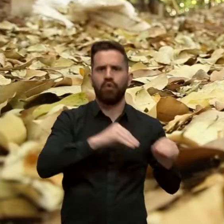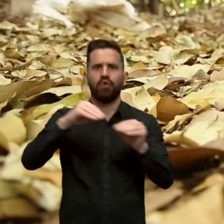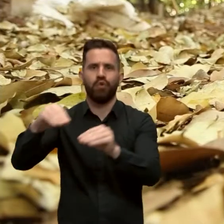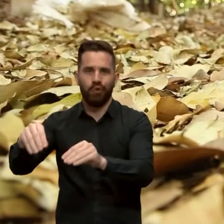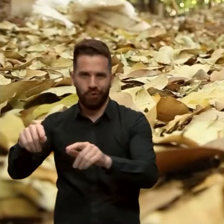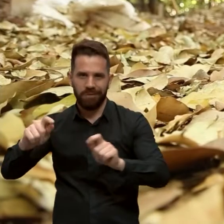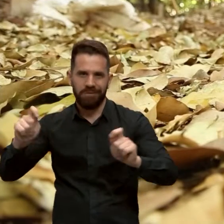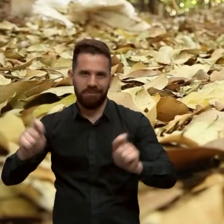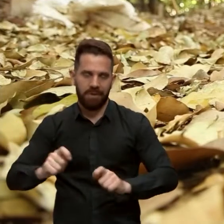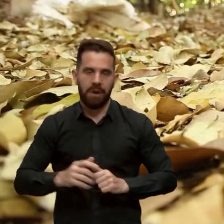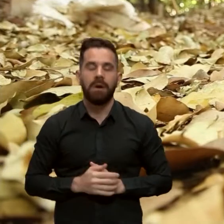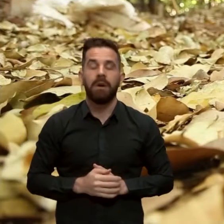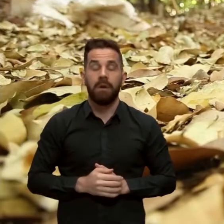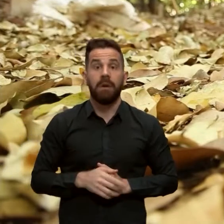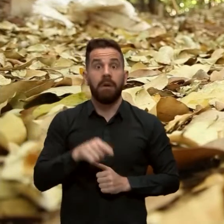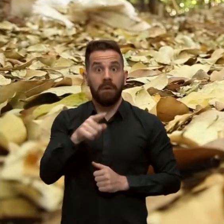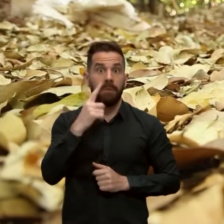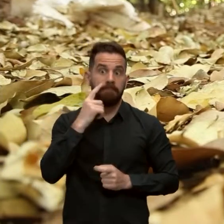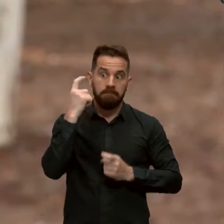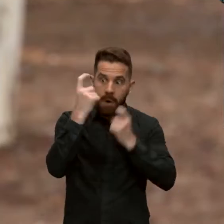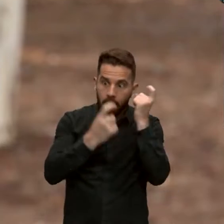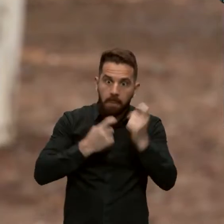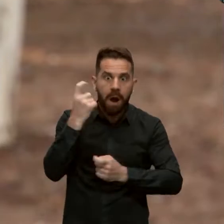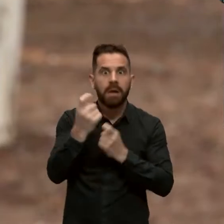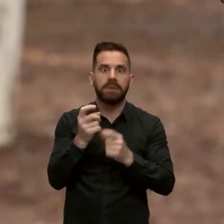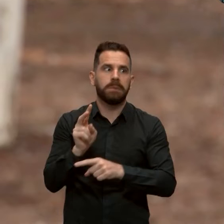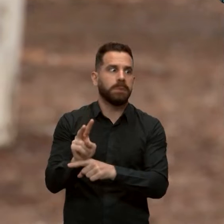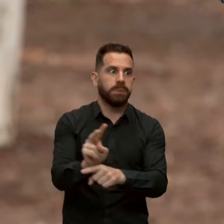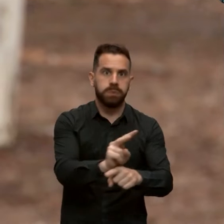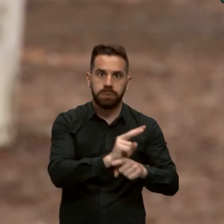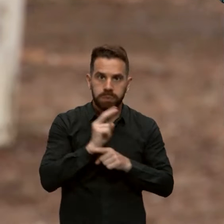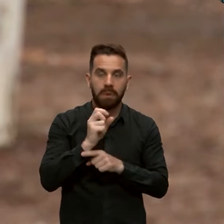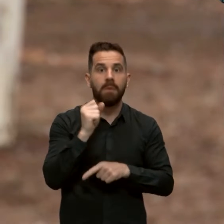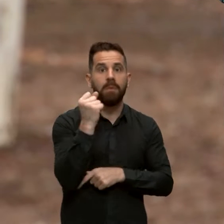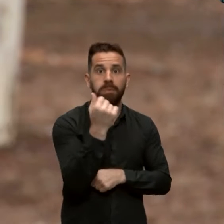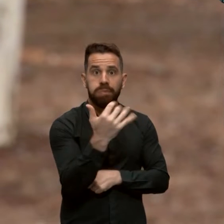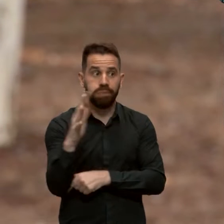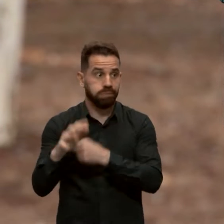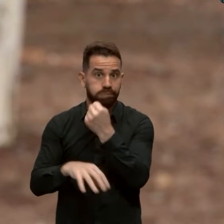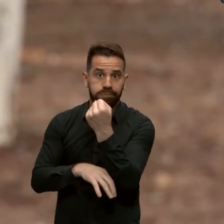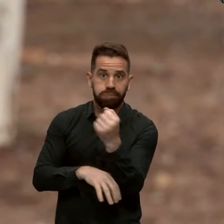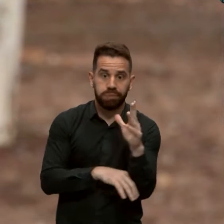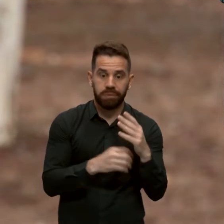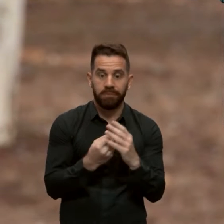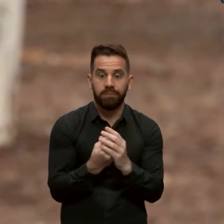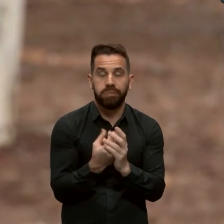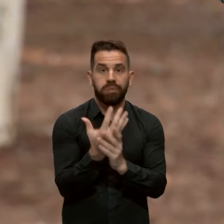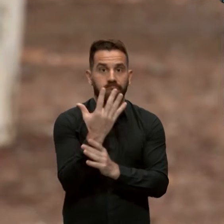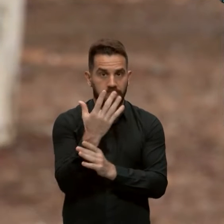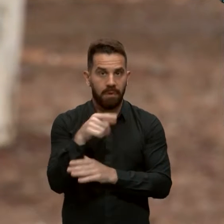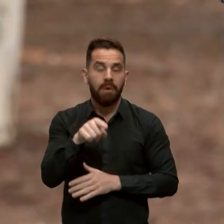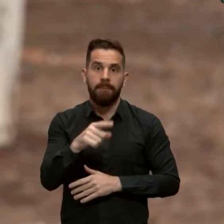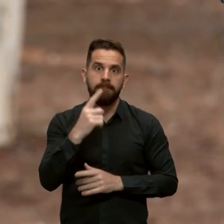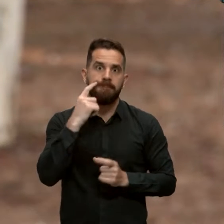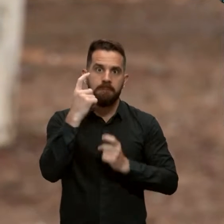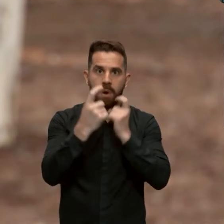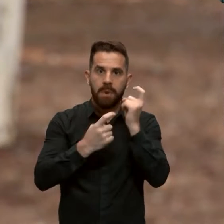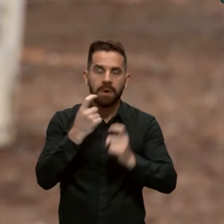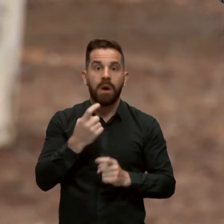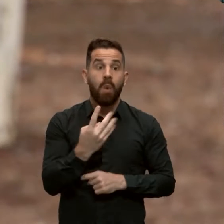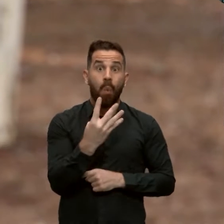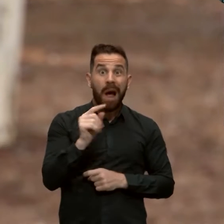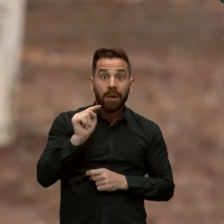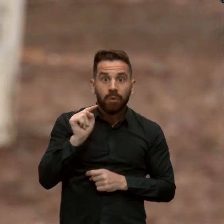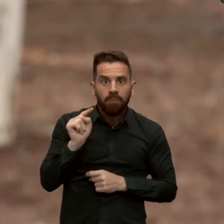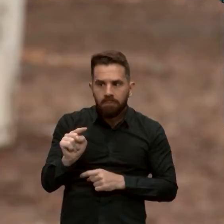flora nacional se mostra muito relevante, já que das mais de 4.000 espécies analisadas pela pesquisa,